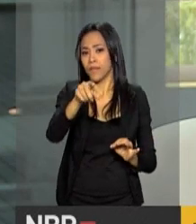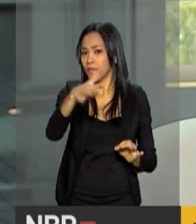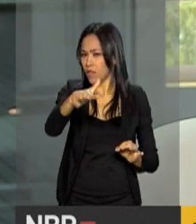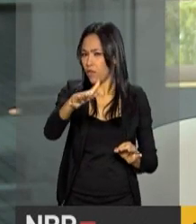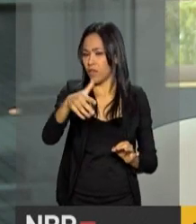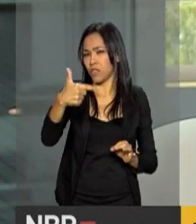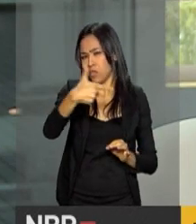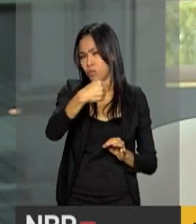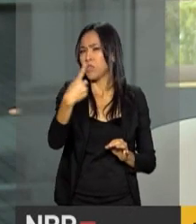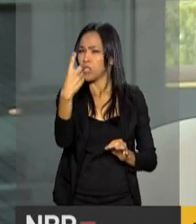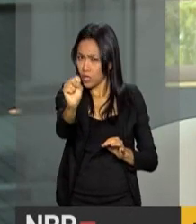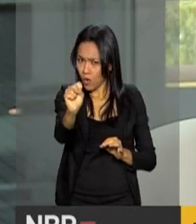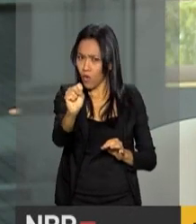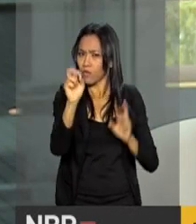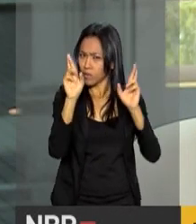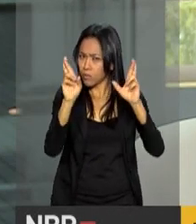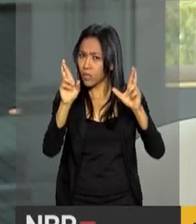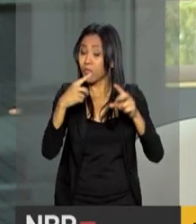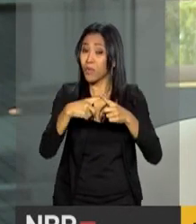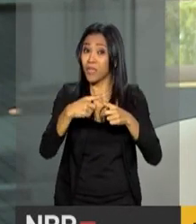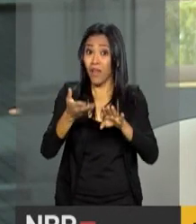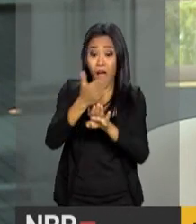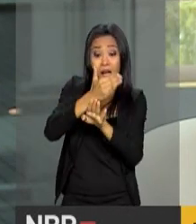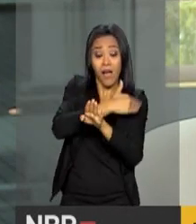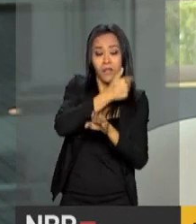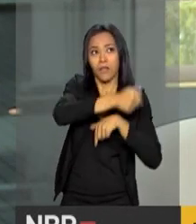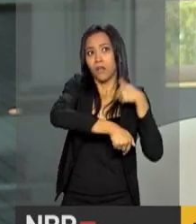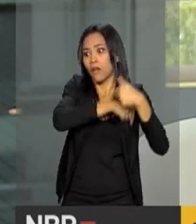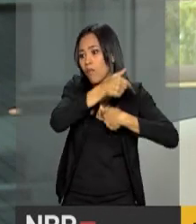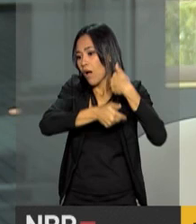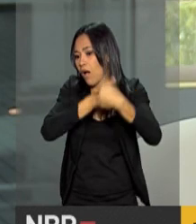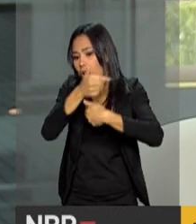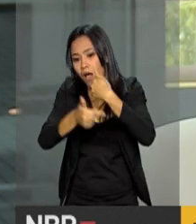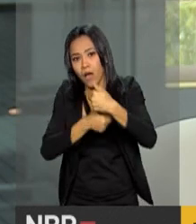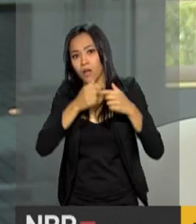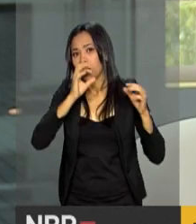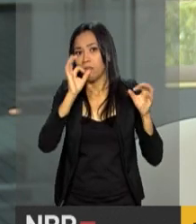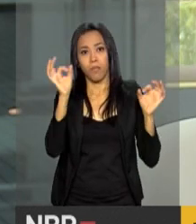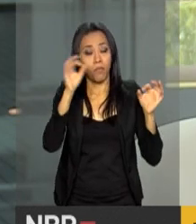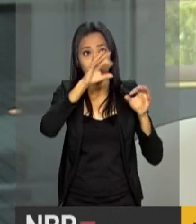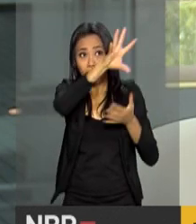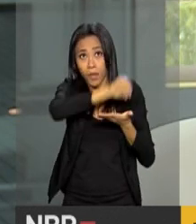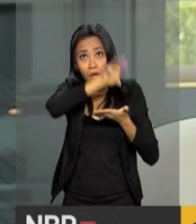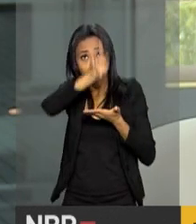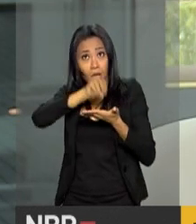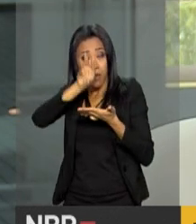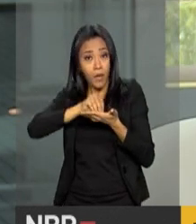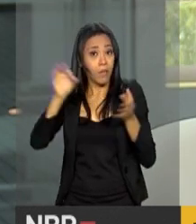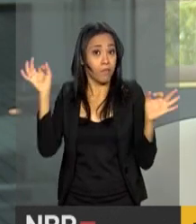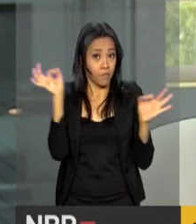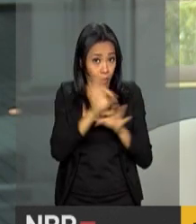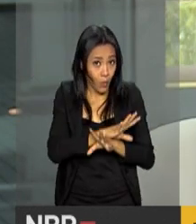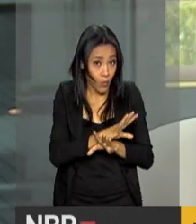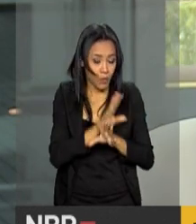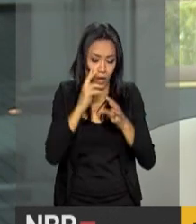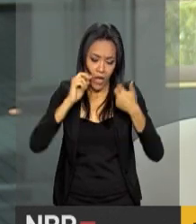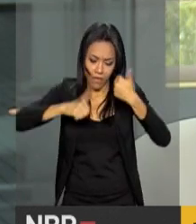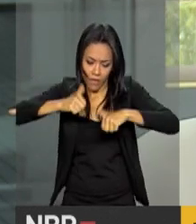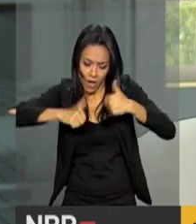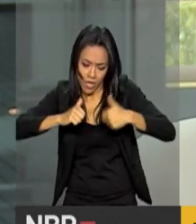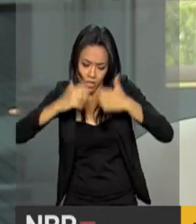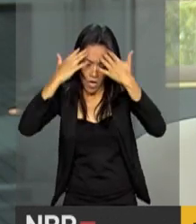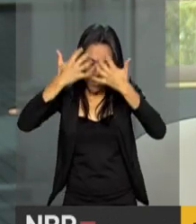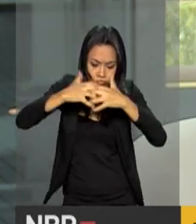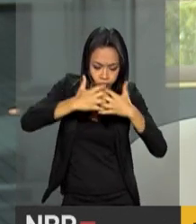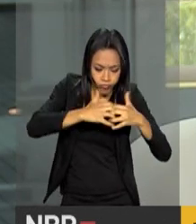2019 porque muito trabalho será feita após o término da do censo agropecuário trabalharemos